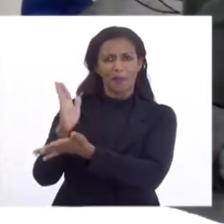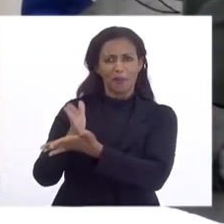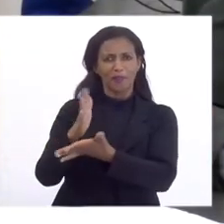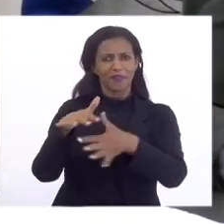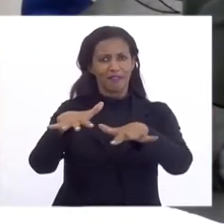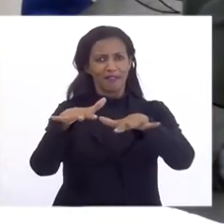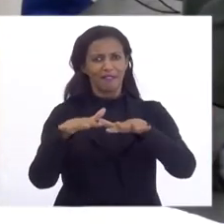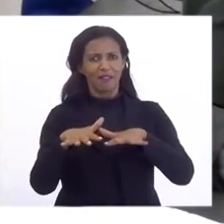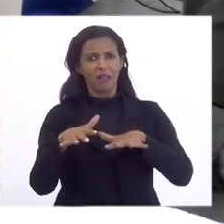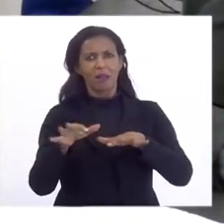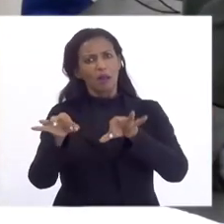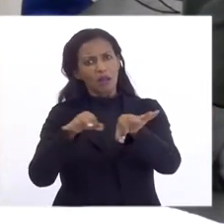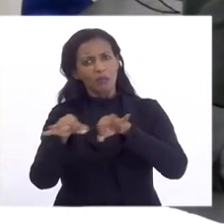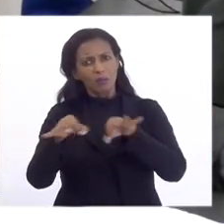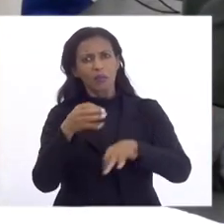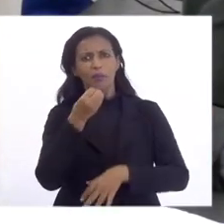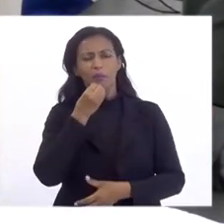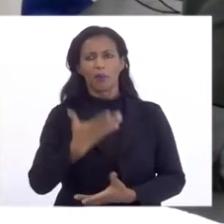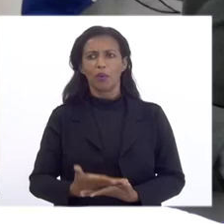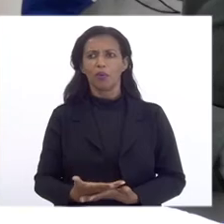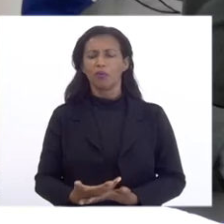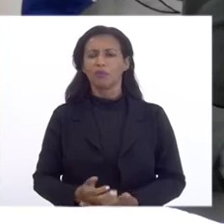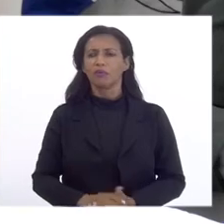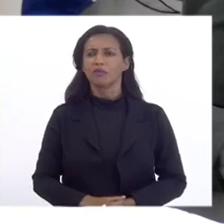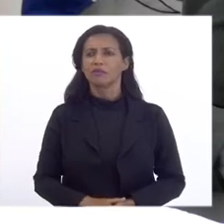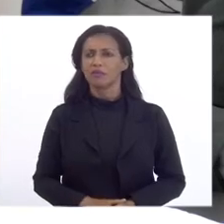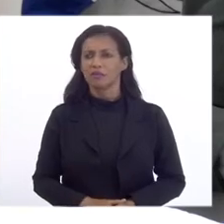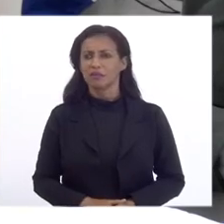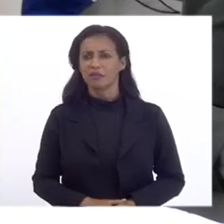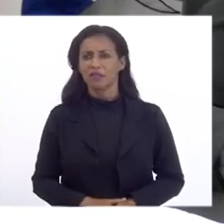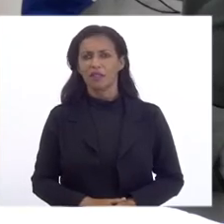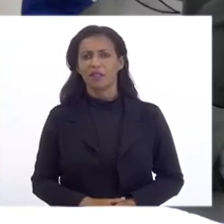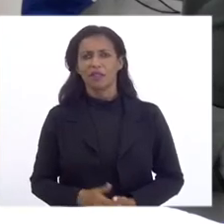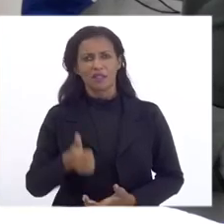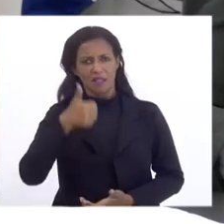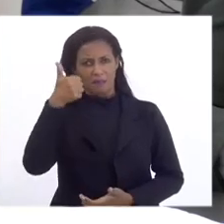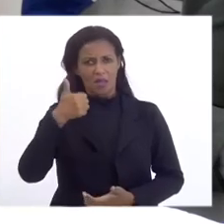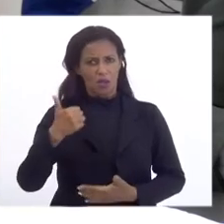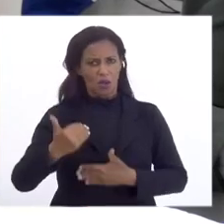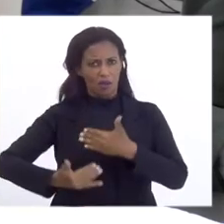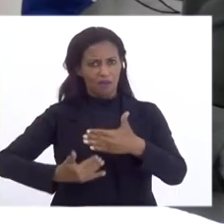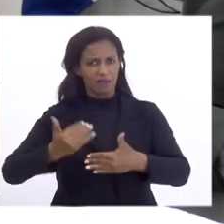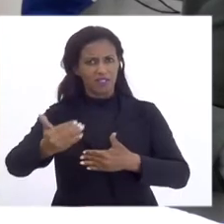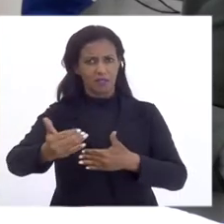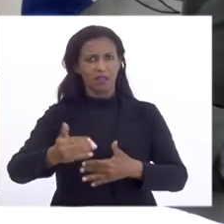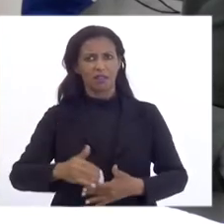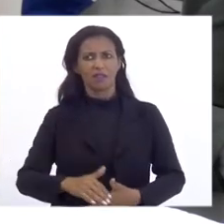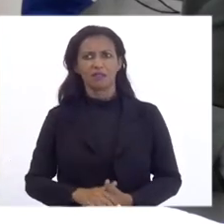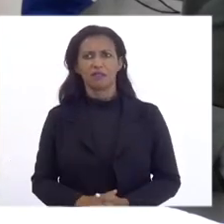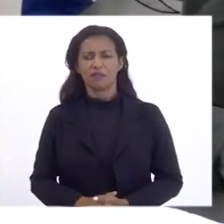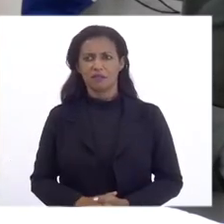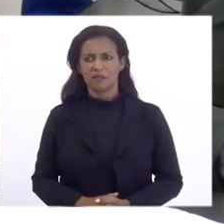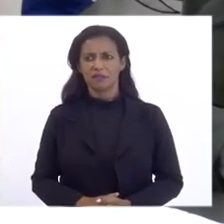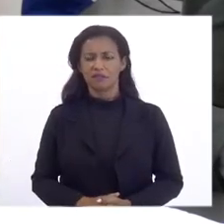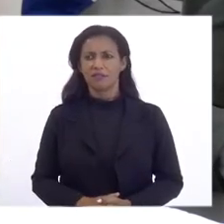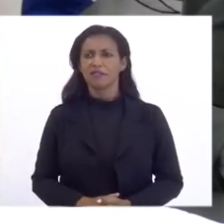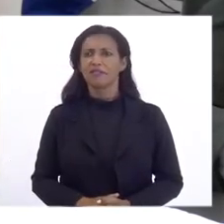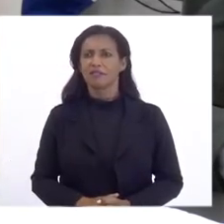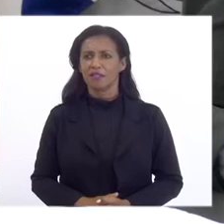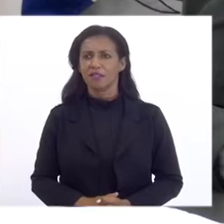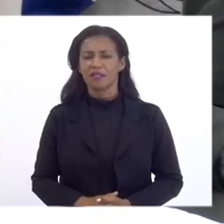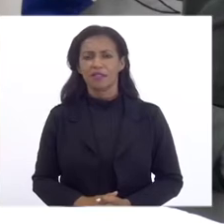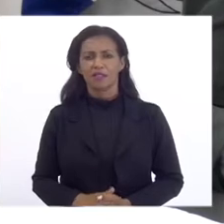plenário, mas o projeto é bom. Não é melhor... É bom. Avançar? É bom. Vamos avançar. Não, vamos avançar, até